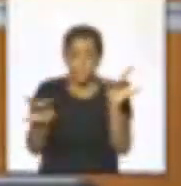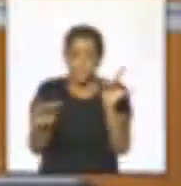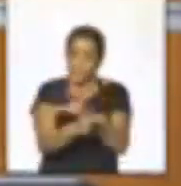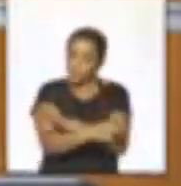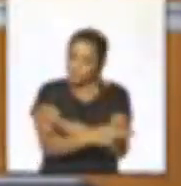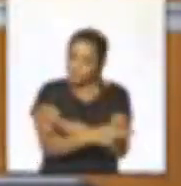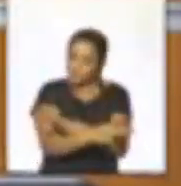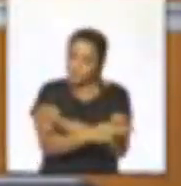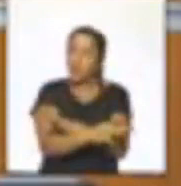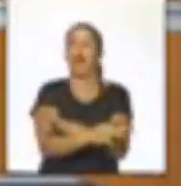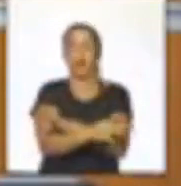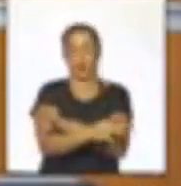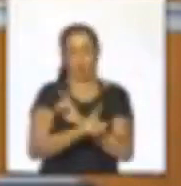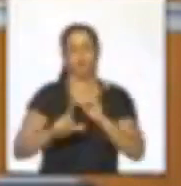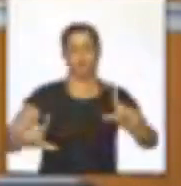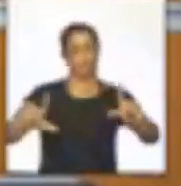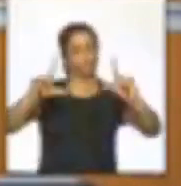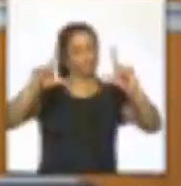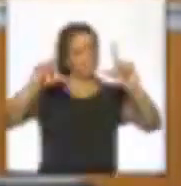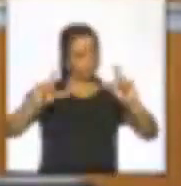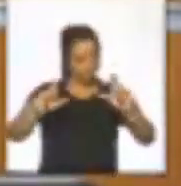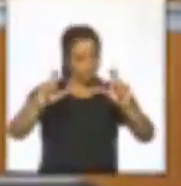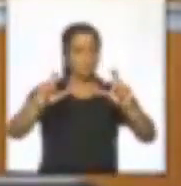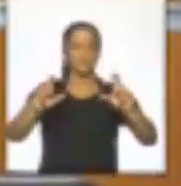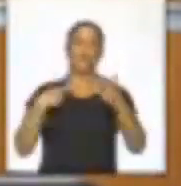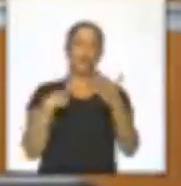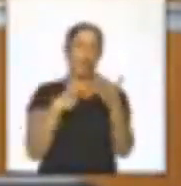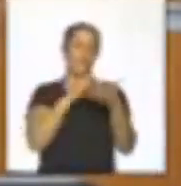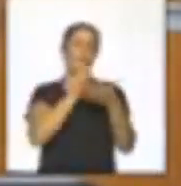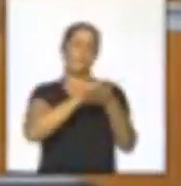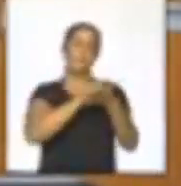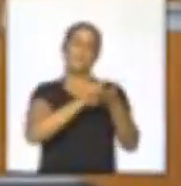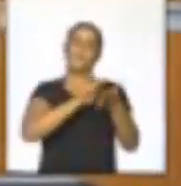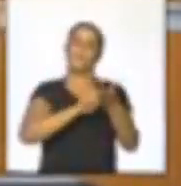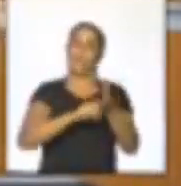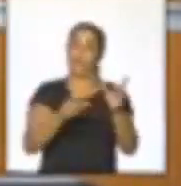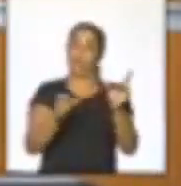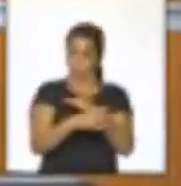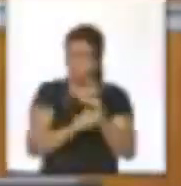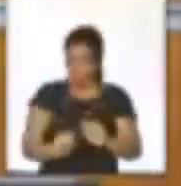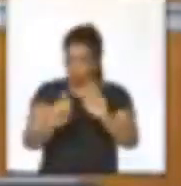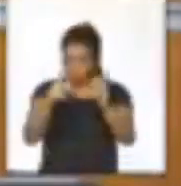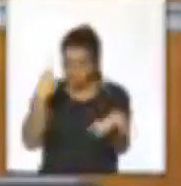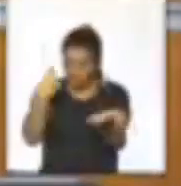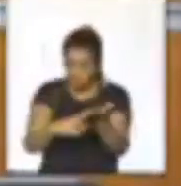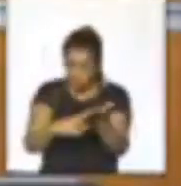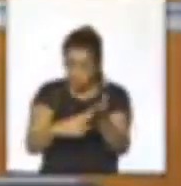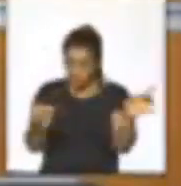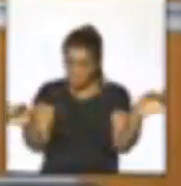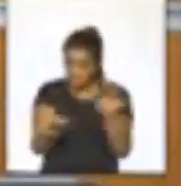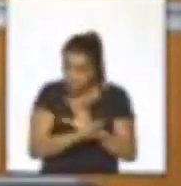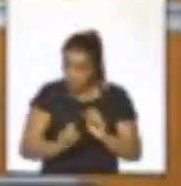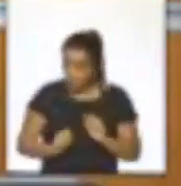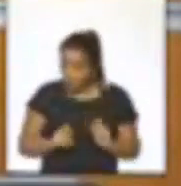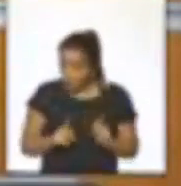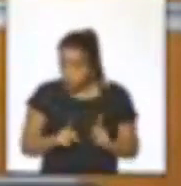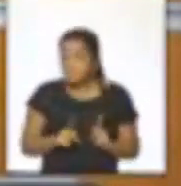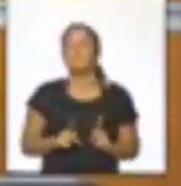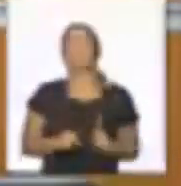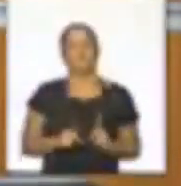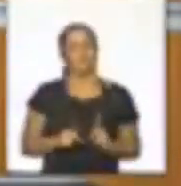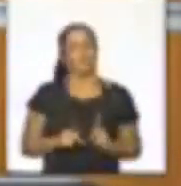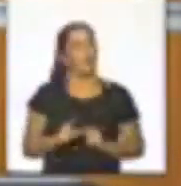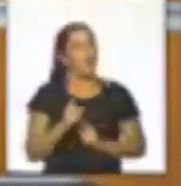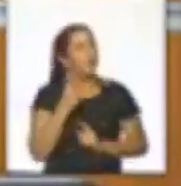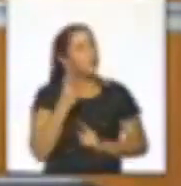você faz a cópia, melhor, copia a resolução. Combinado? Preparado? Então, vou